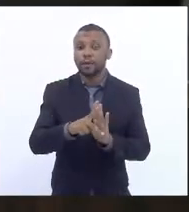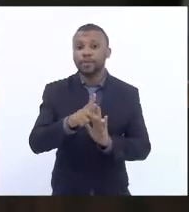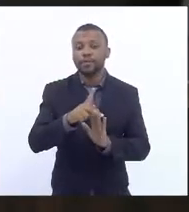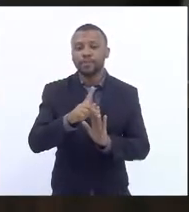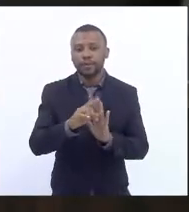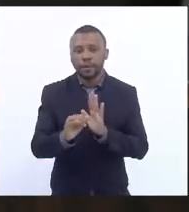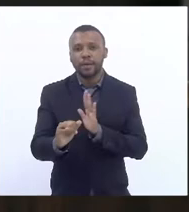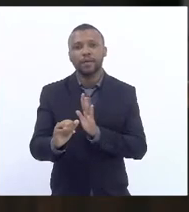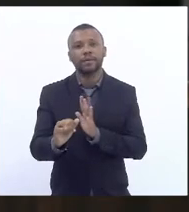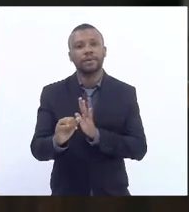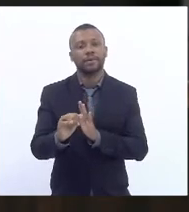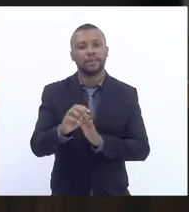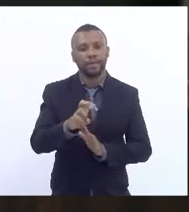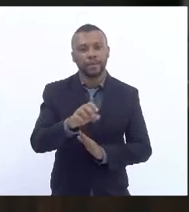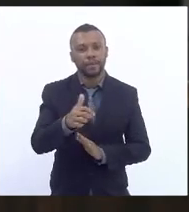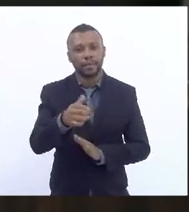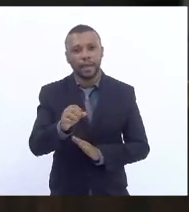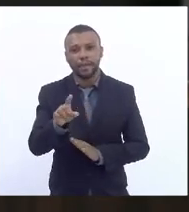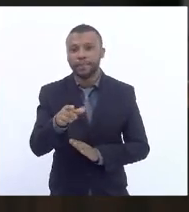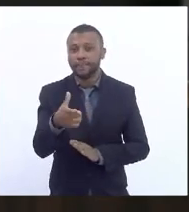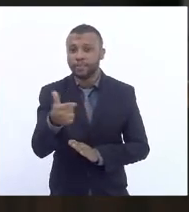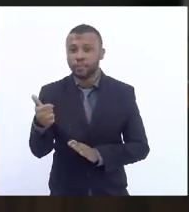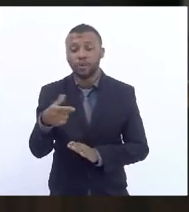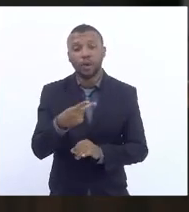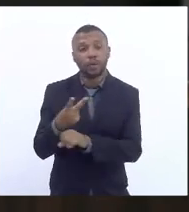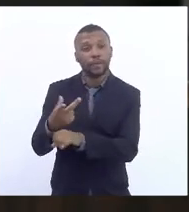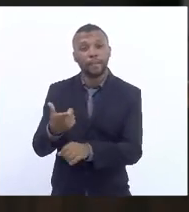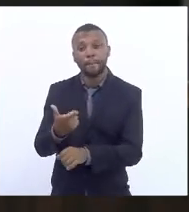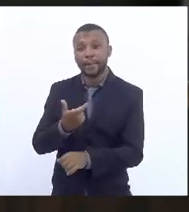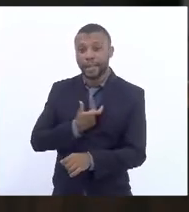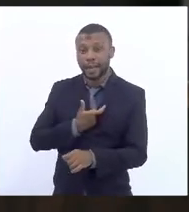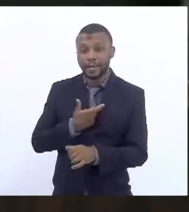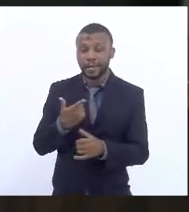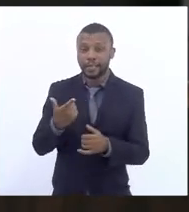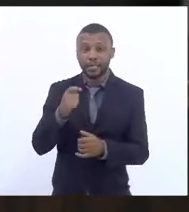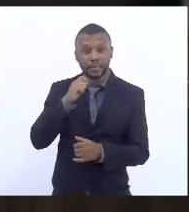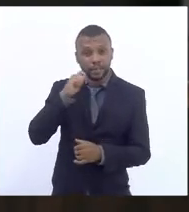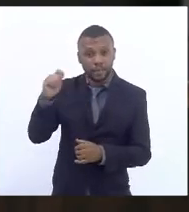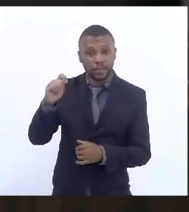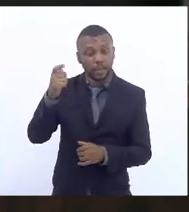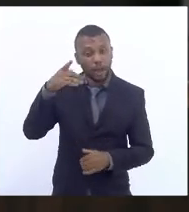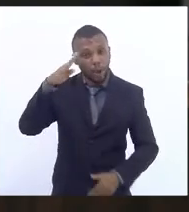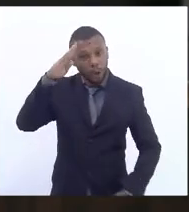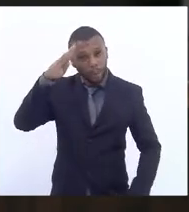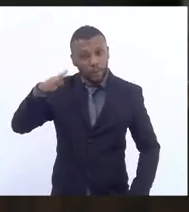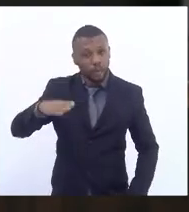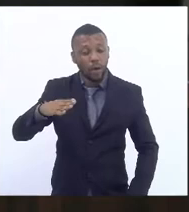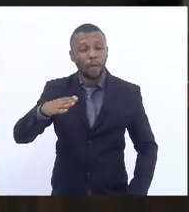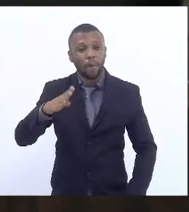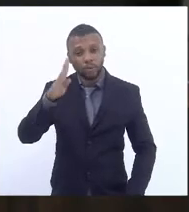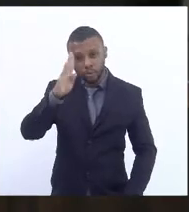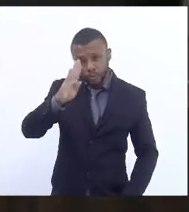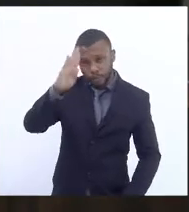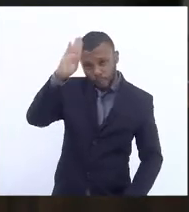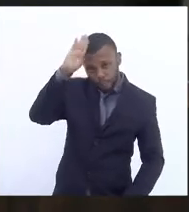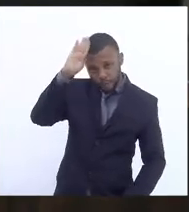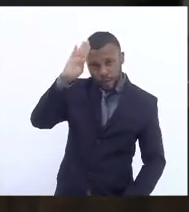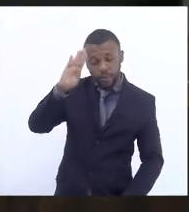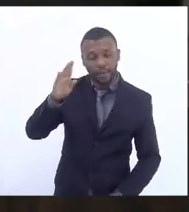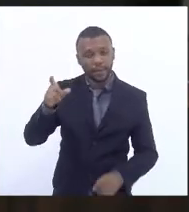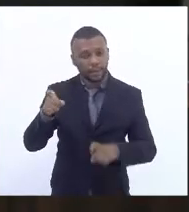do deputado Max Lemos, concede medalha Tiradentes, recebido diploma ao capitão bombeiro QOS,